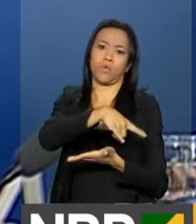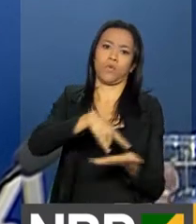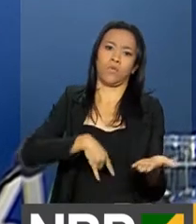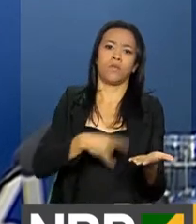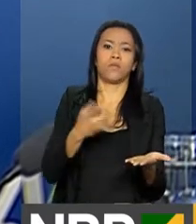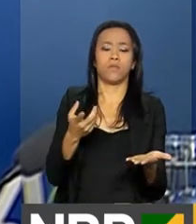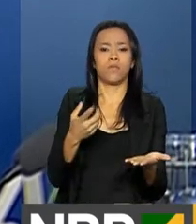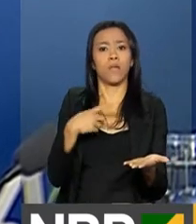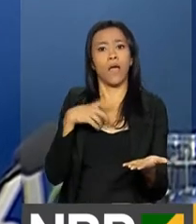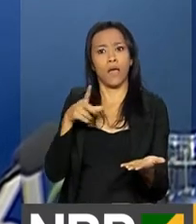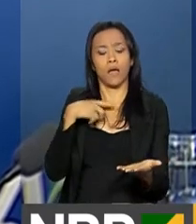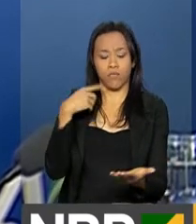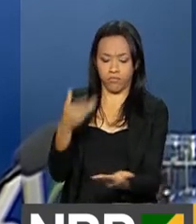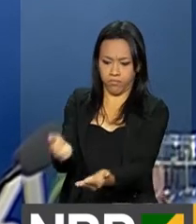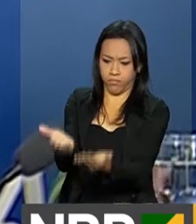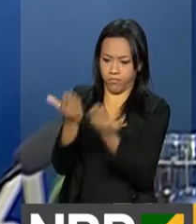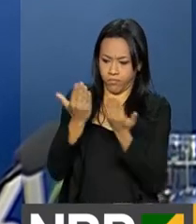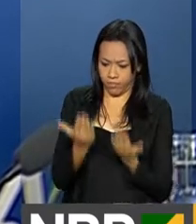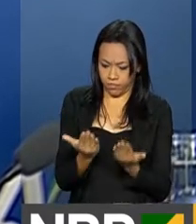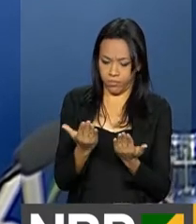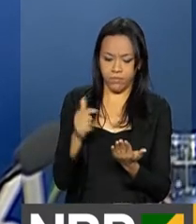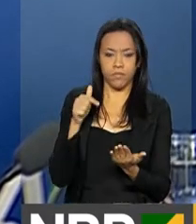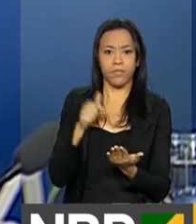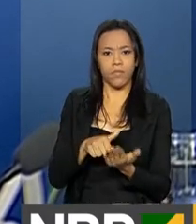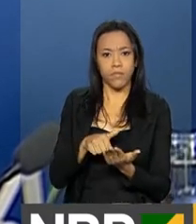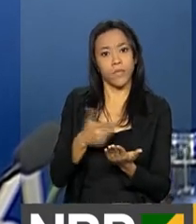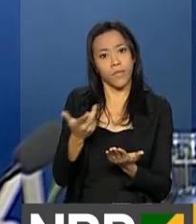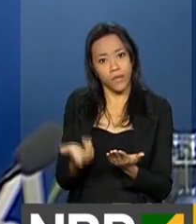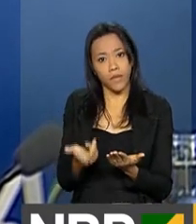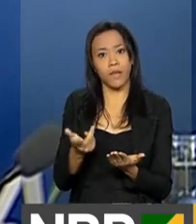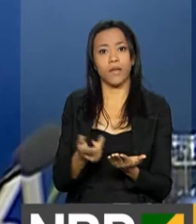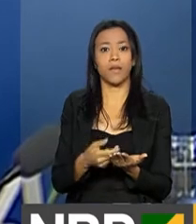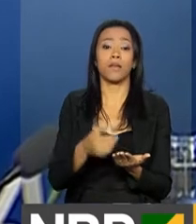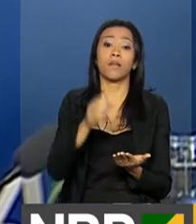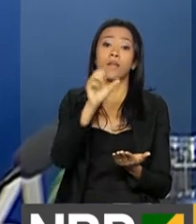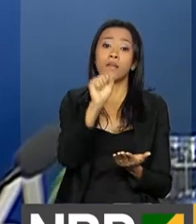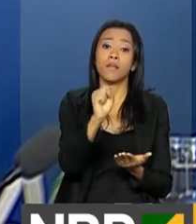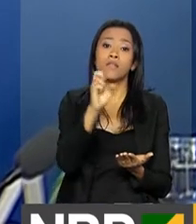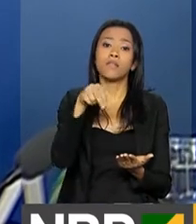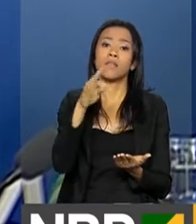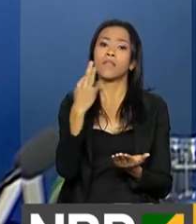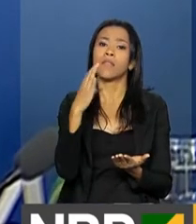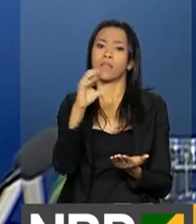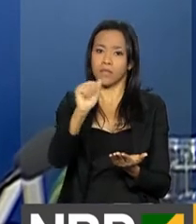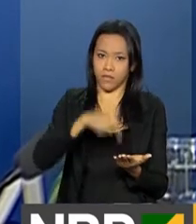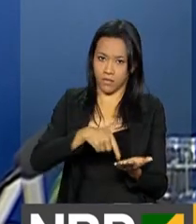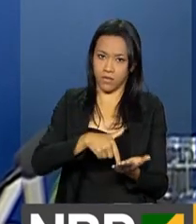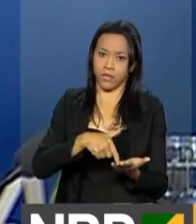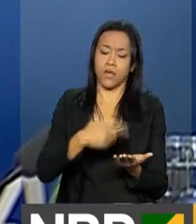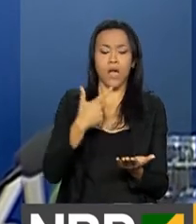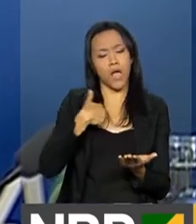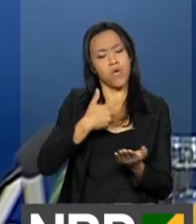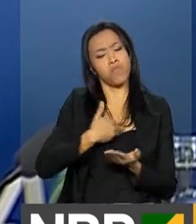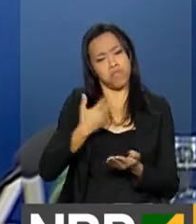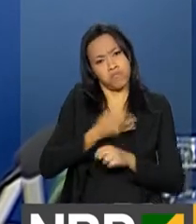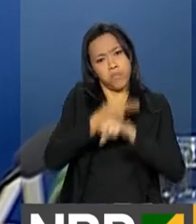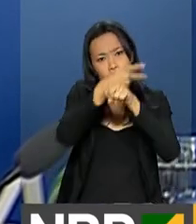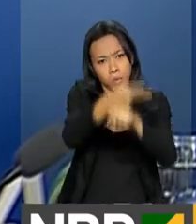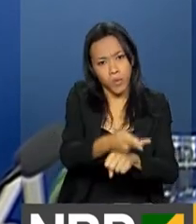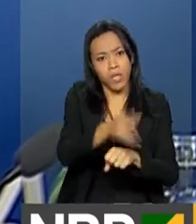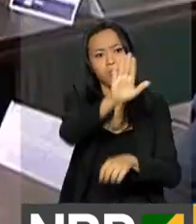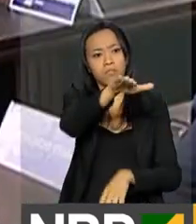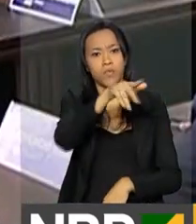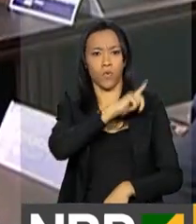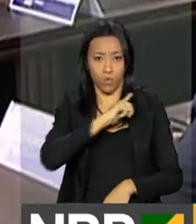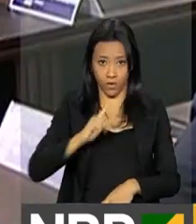outra aparecia uma sentença, um acordo tribunal também impresso. Né? Tamanha repetição. Eu fui ao governador, disse, governador,